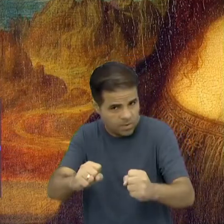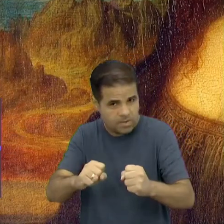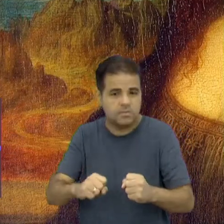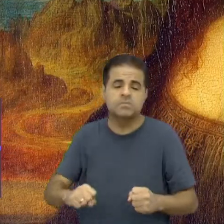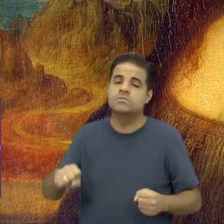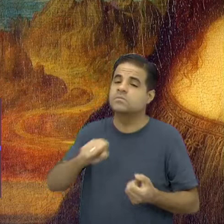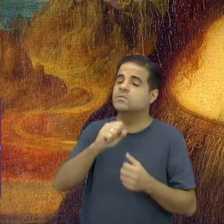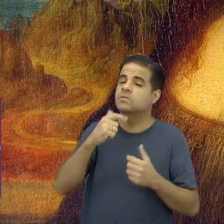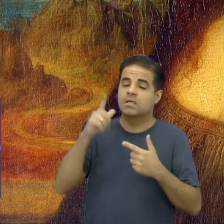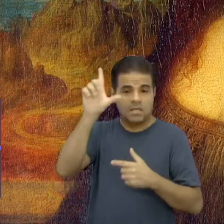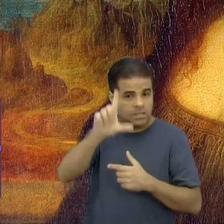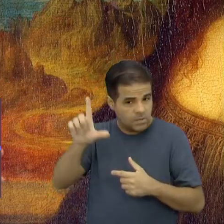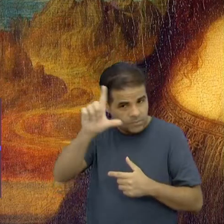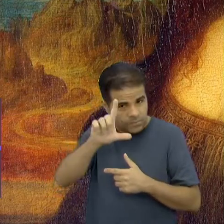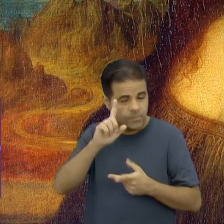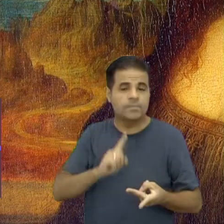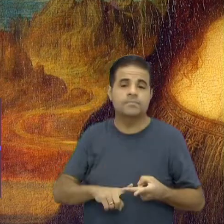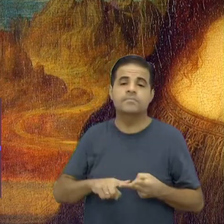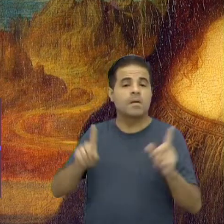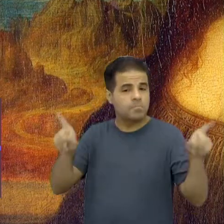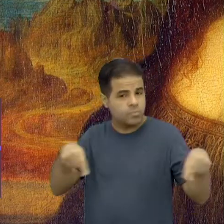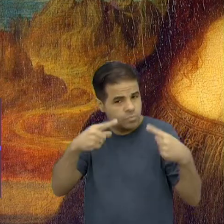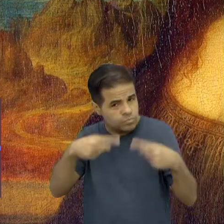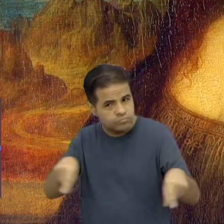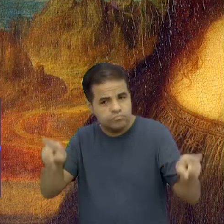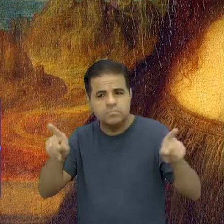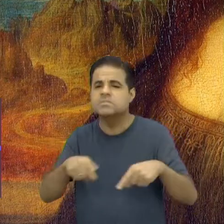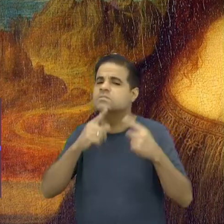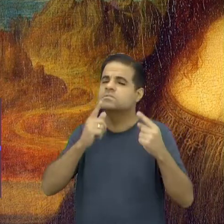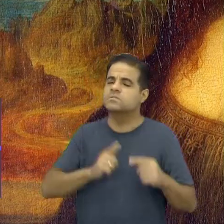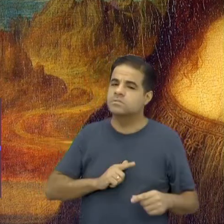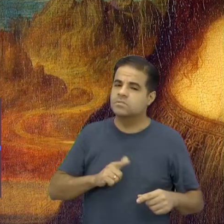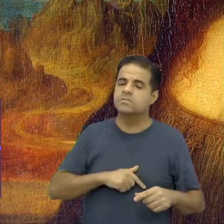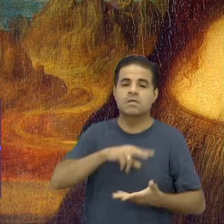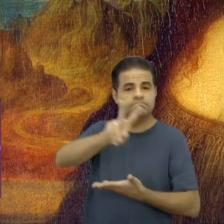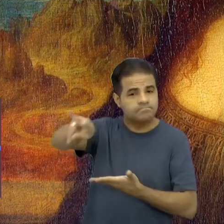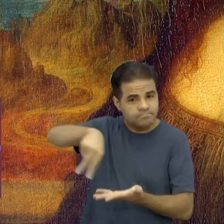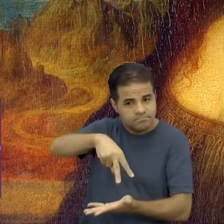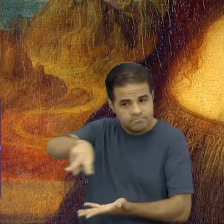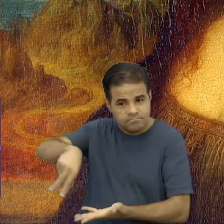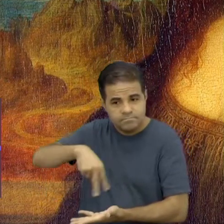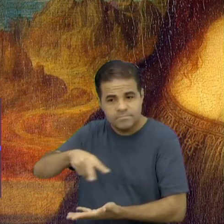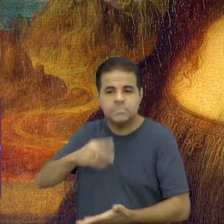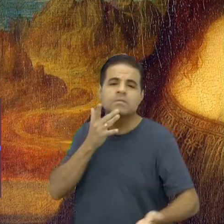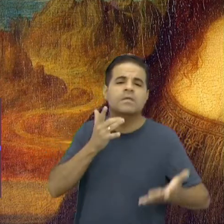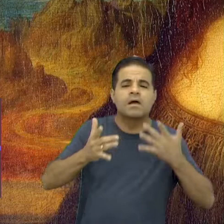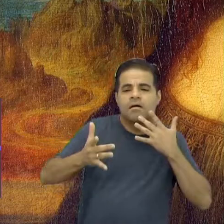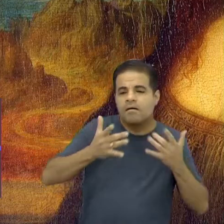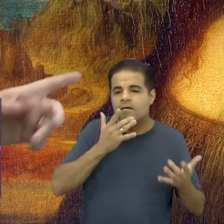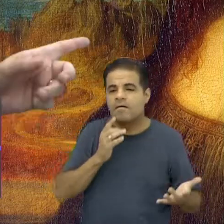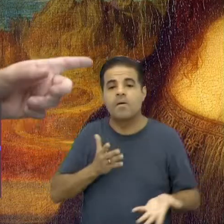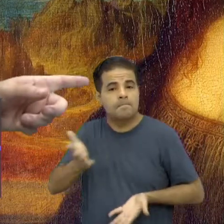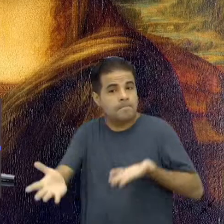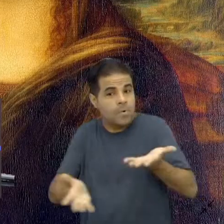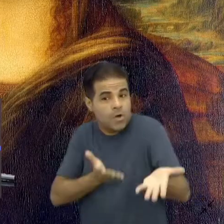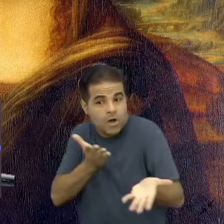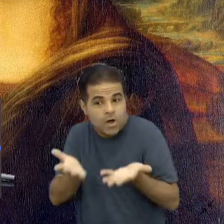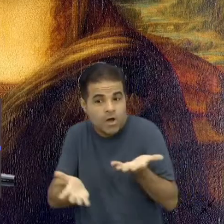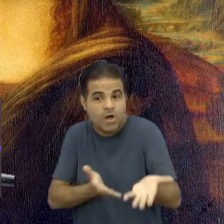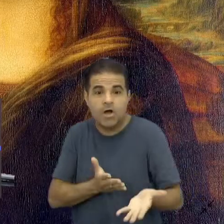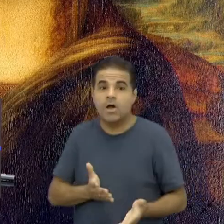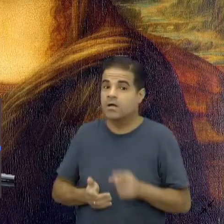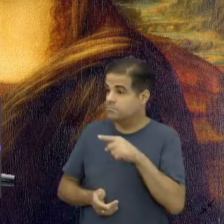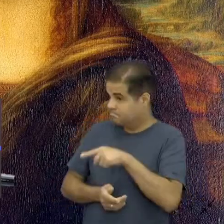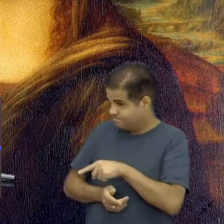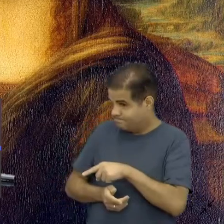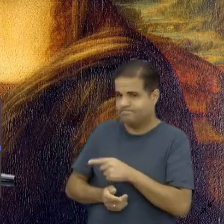tem na literatura, nós temos na música, nós temos na dança, no teatro. Na moda. Na moda, boa, Na moda Pro.